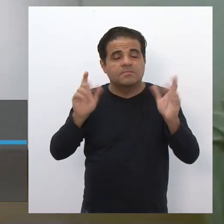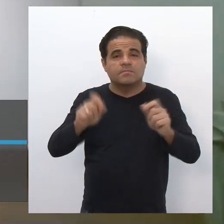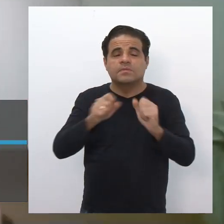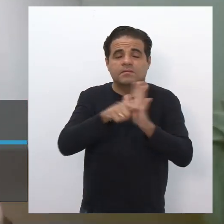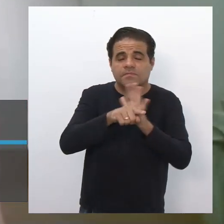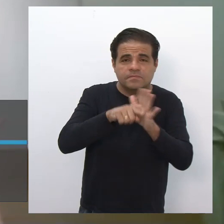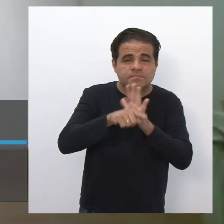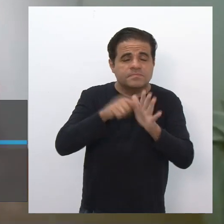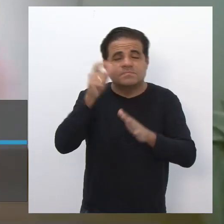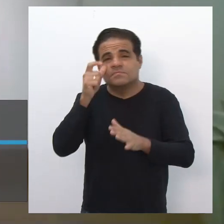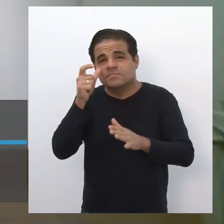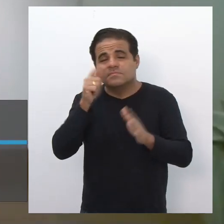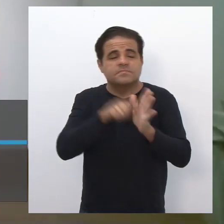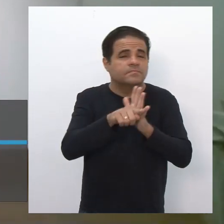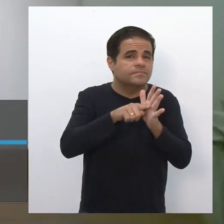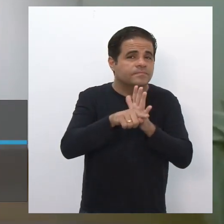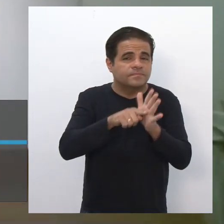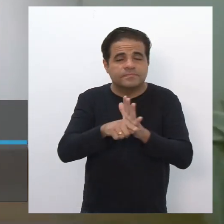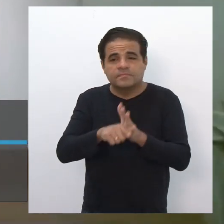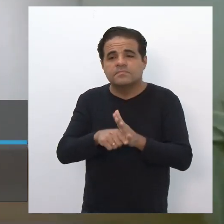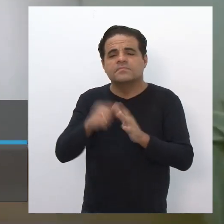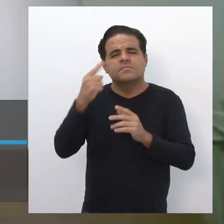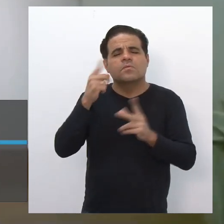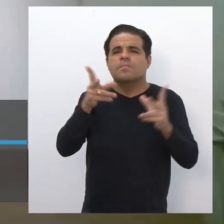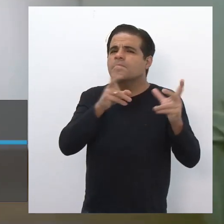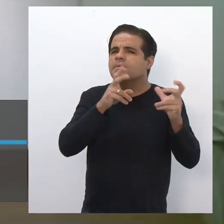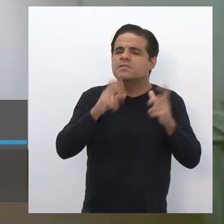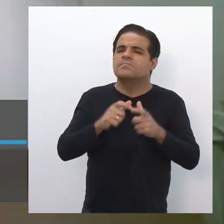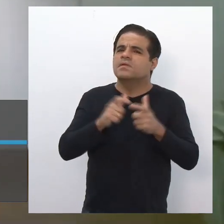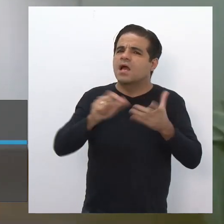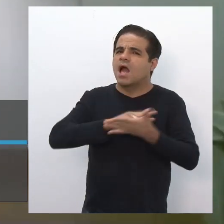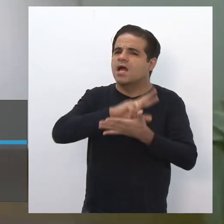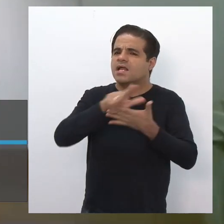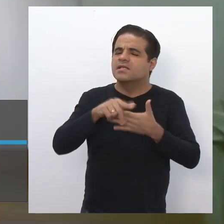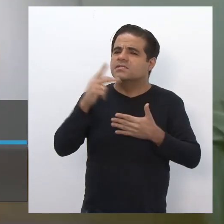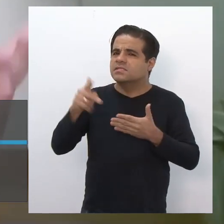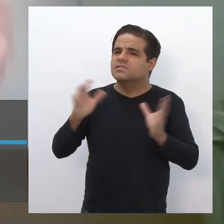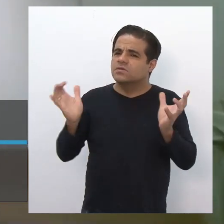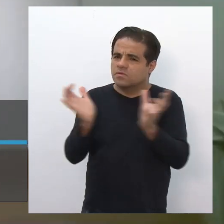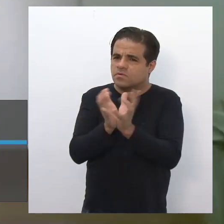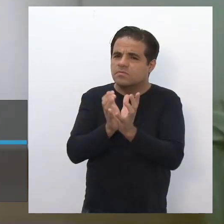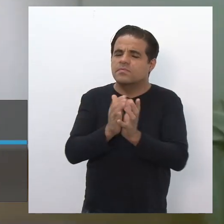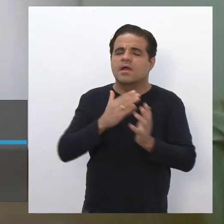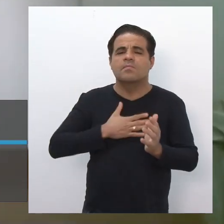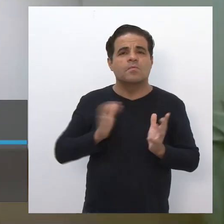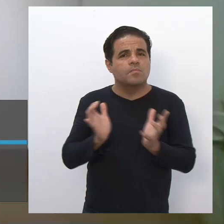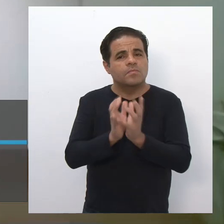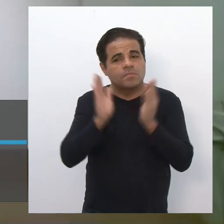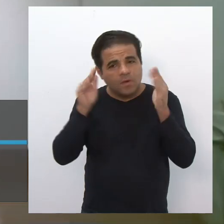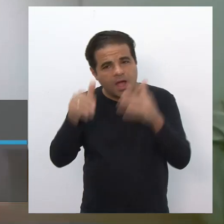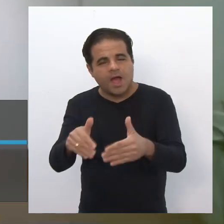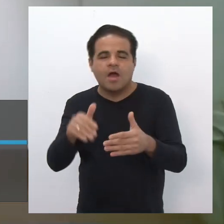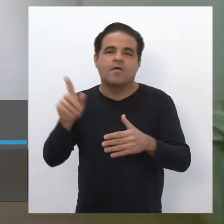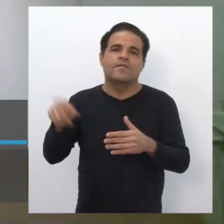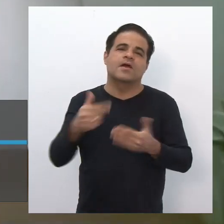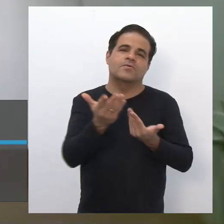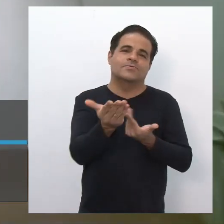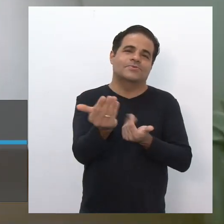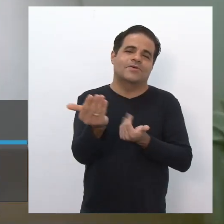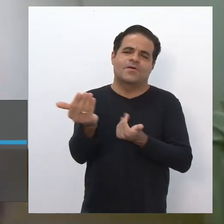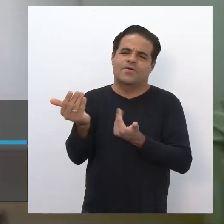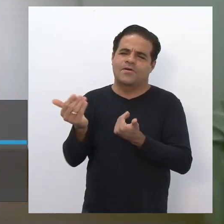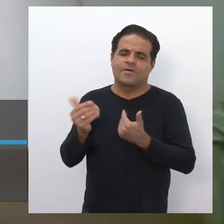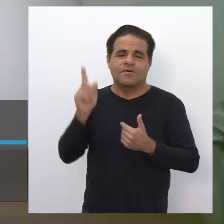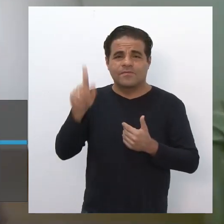pesquisar, e eu percebi que a grande característica desse clube seria o meu público-alvo, que é o jovem,